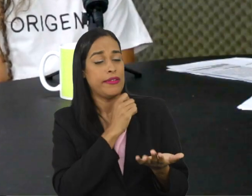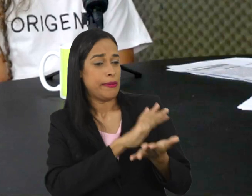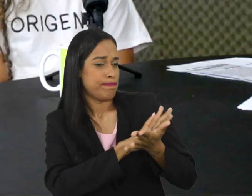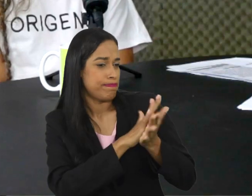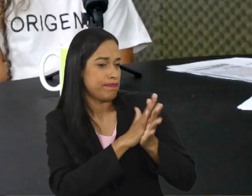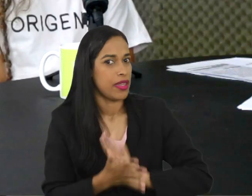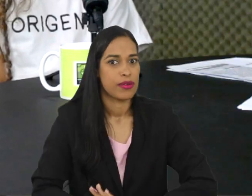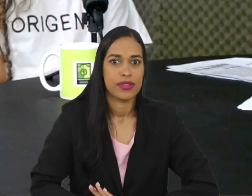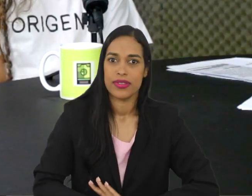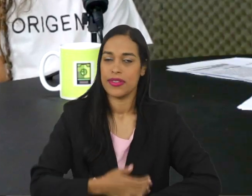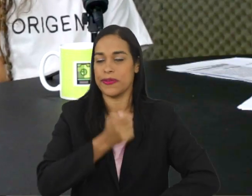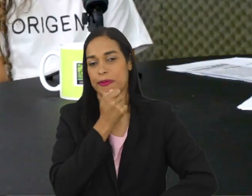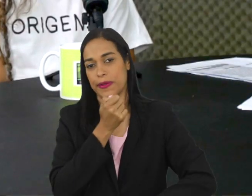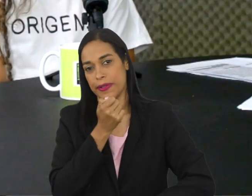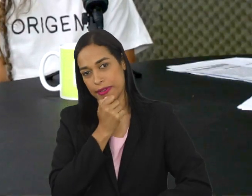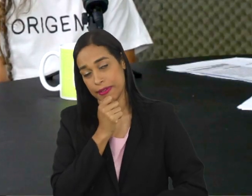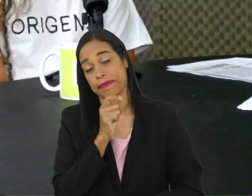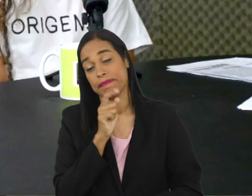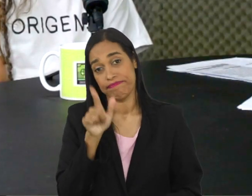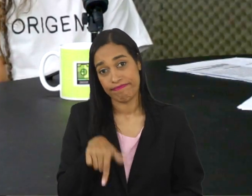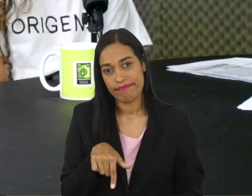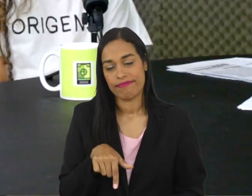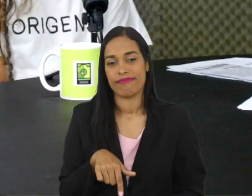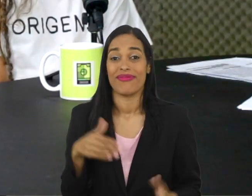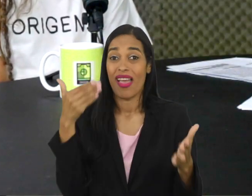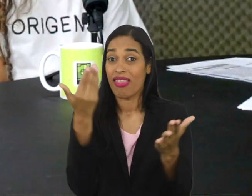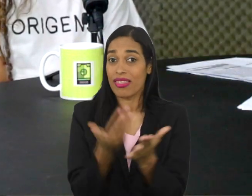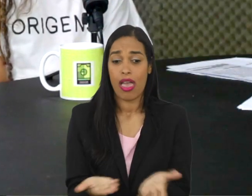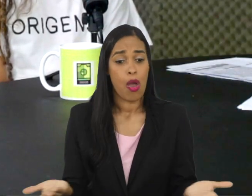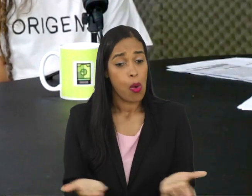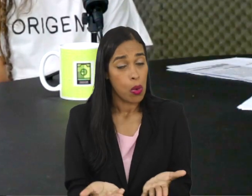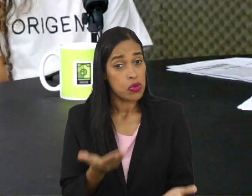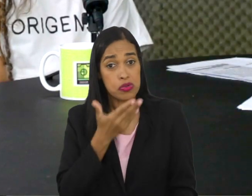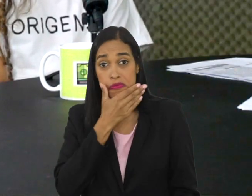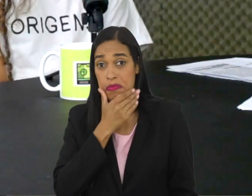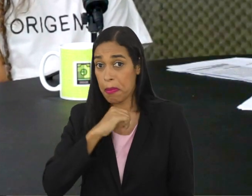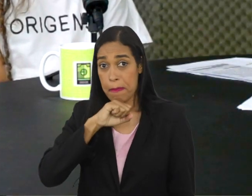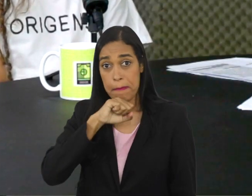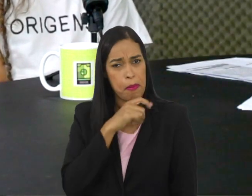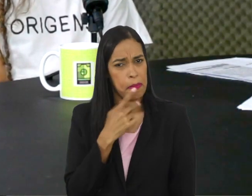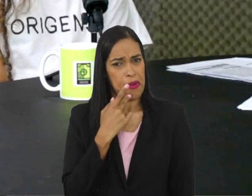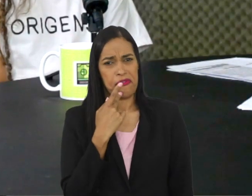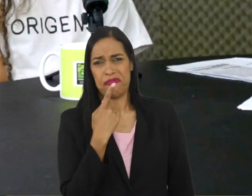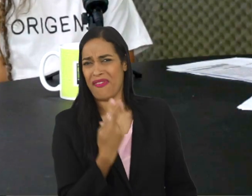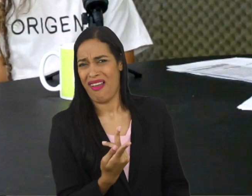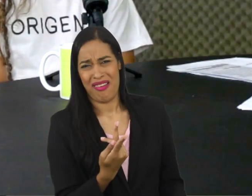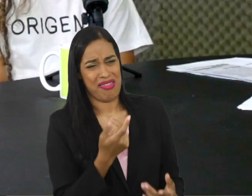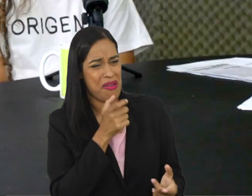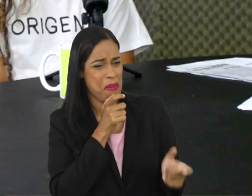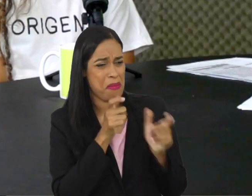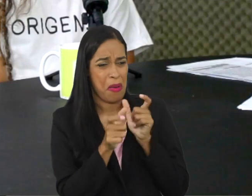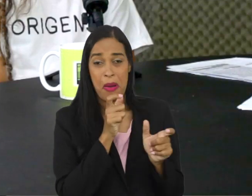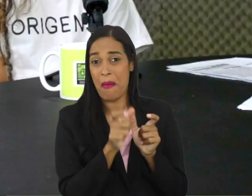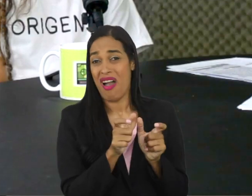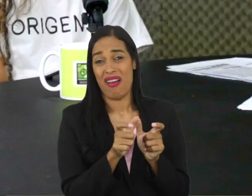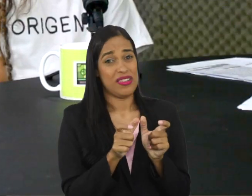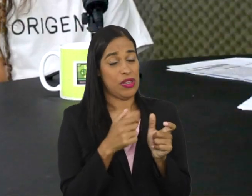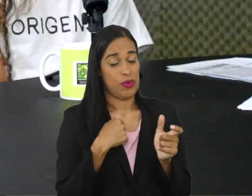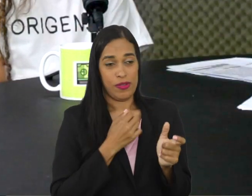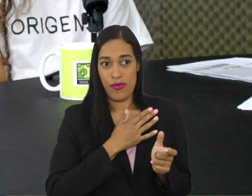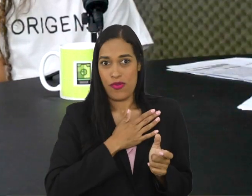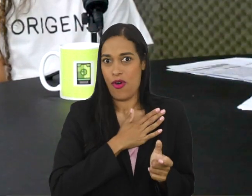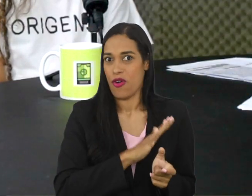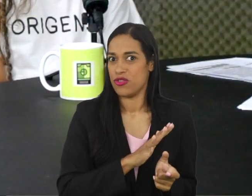muito preconceituosa e até hoje meu pai fala coisas que eu